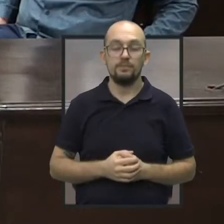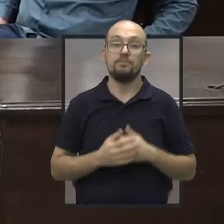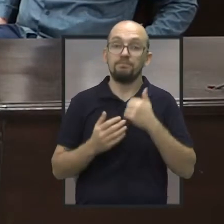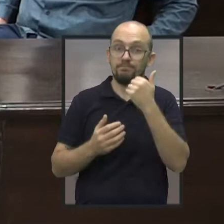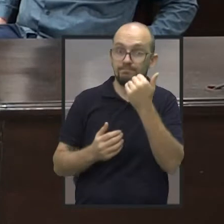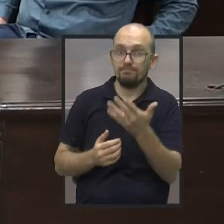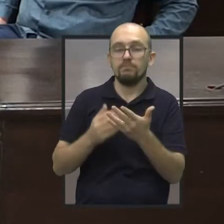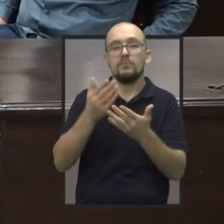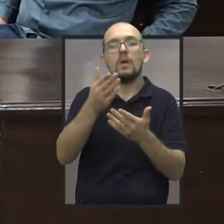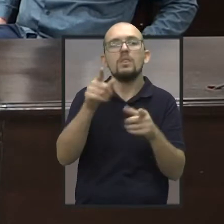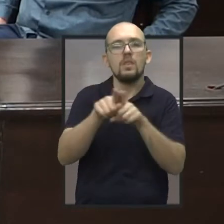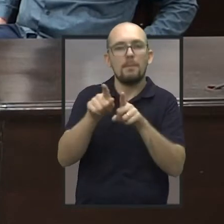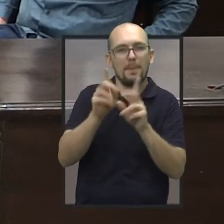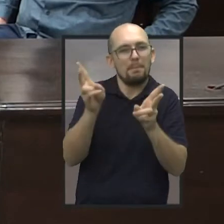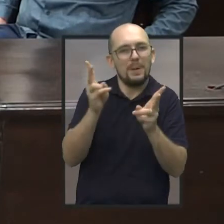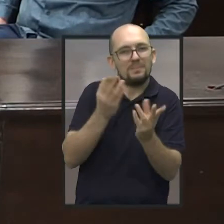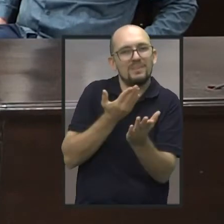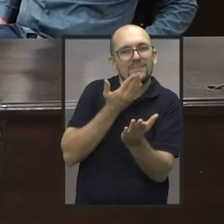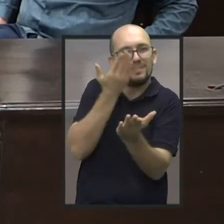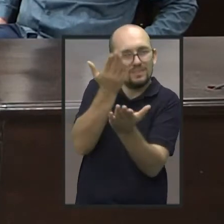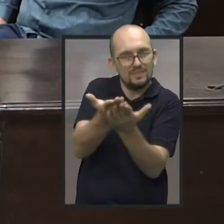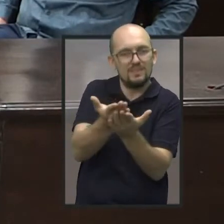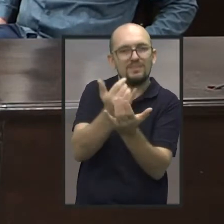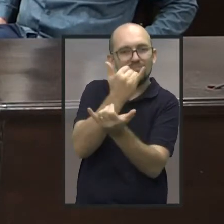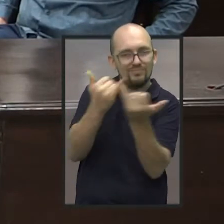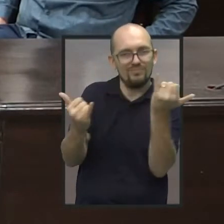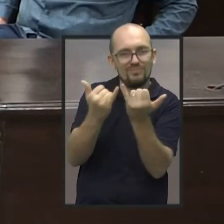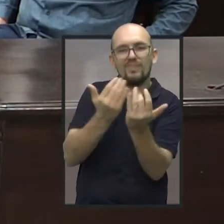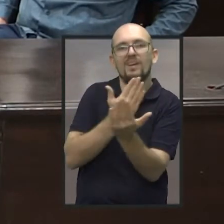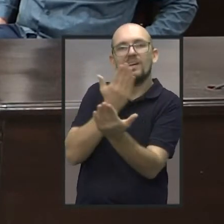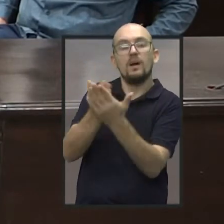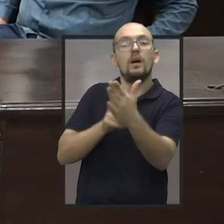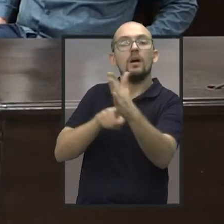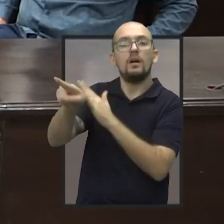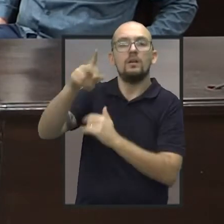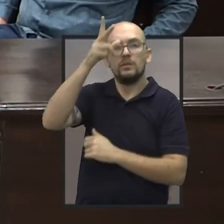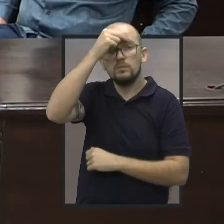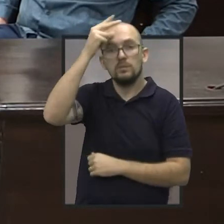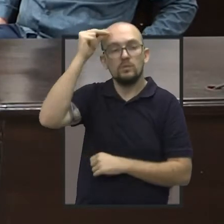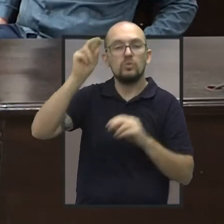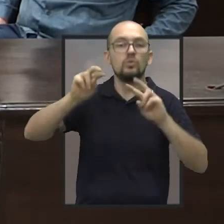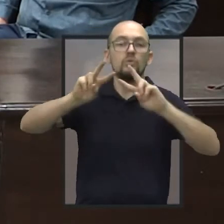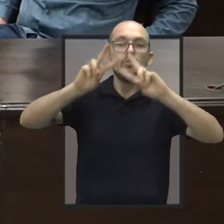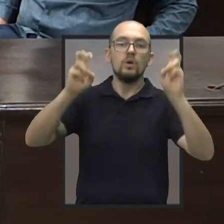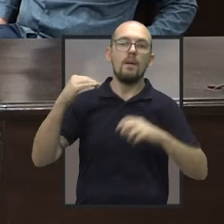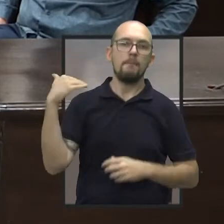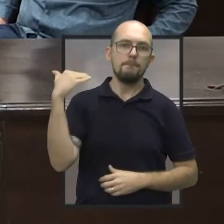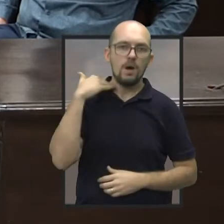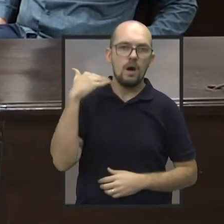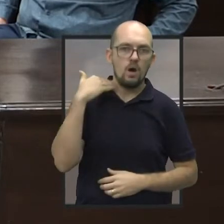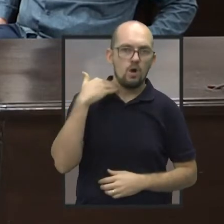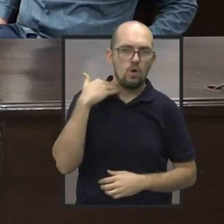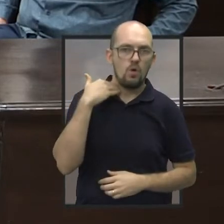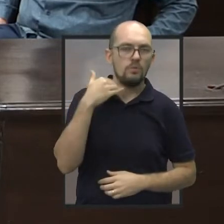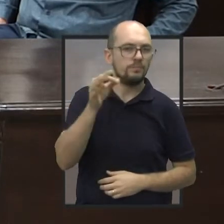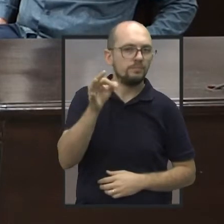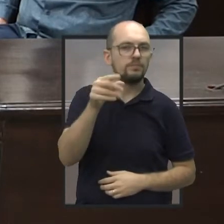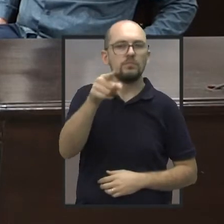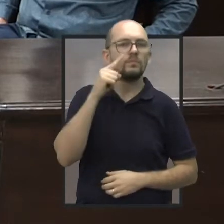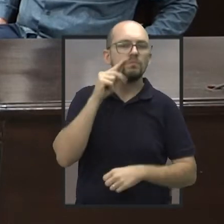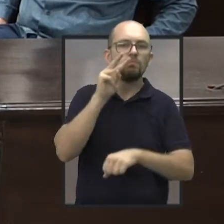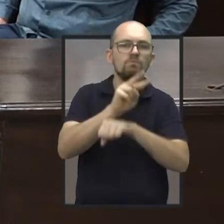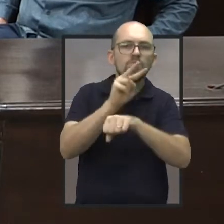sentido, o senhor fez um requerimento também questionando a prefeitura sobre a fiscalização em agências bancárias. O senhor